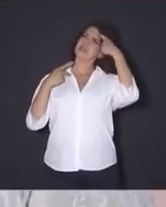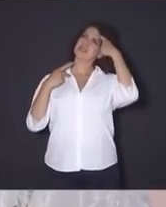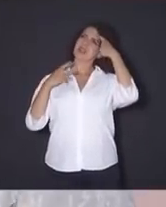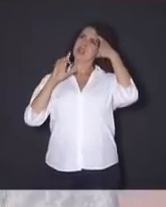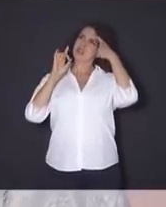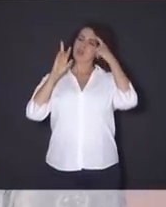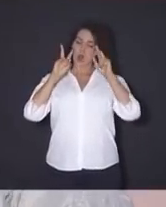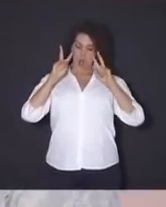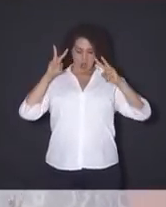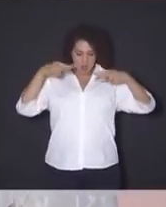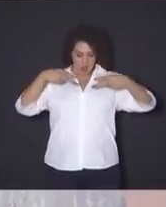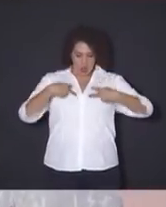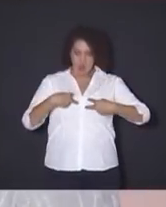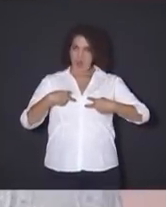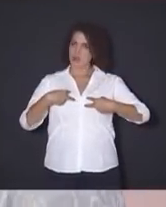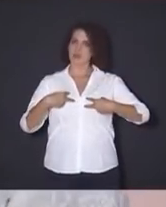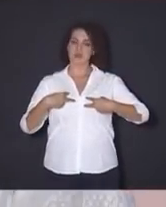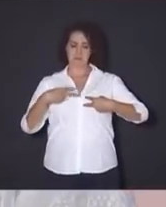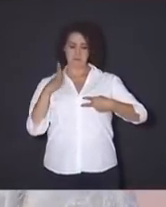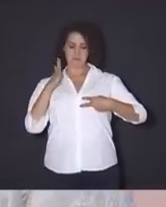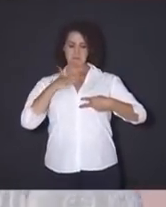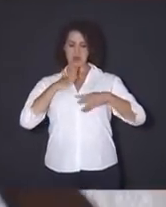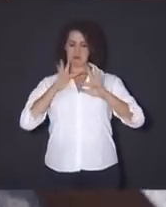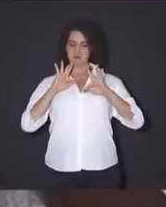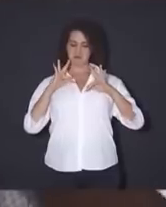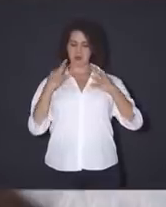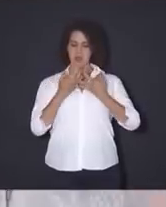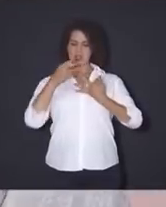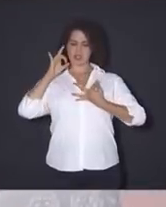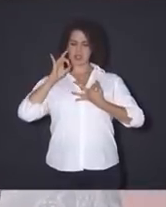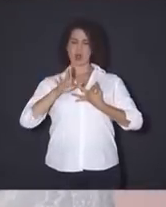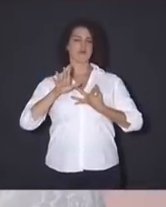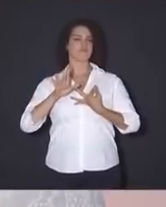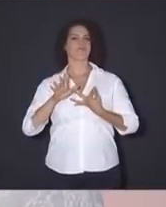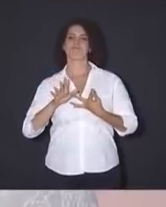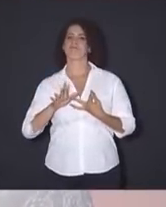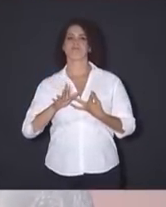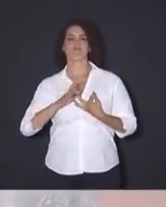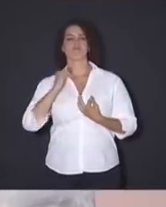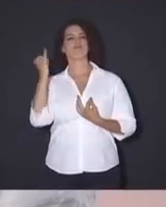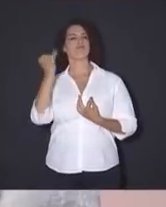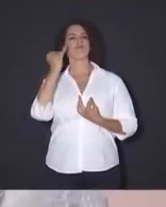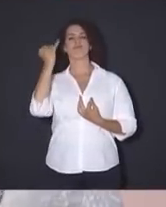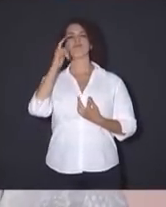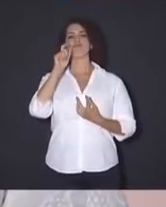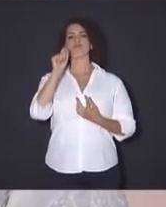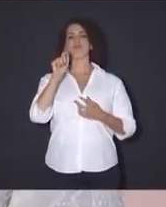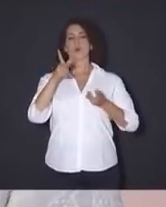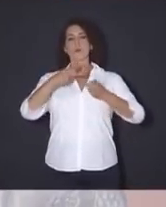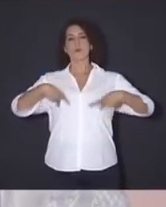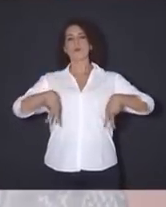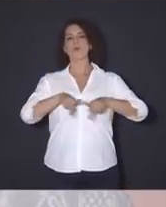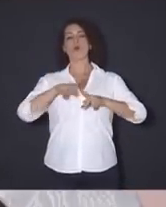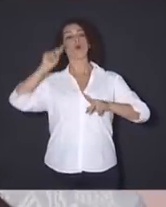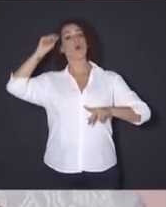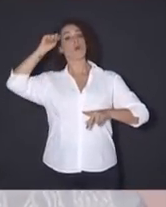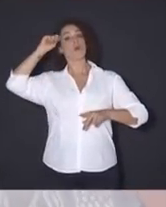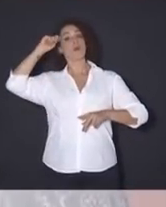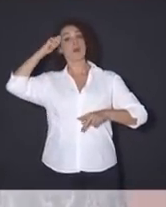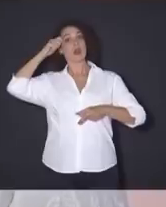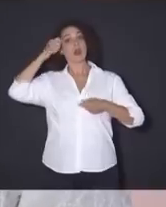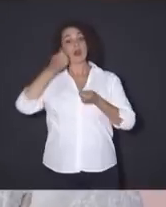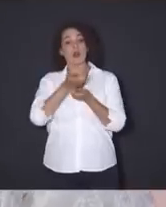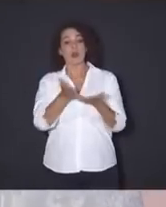próprio umbigo ou para a sua família porque é importante que se diga a população negra que